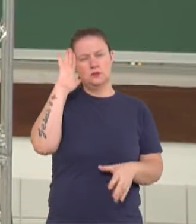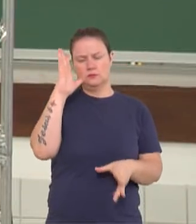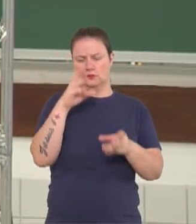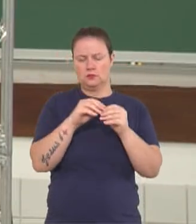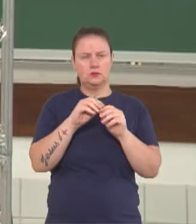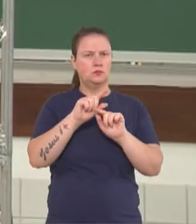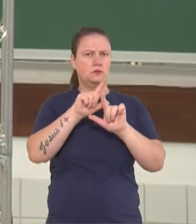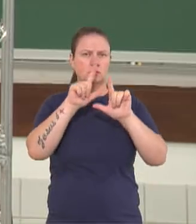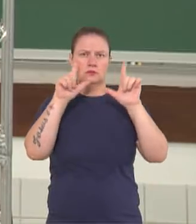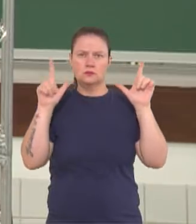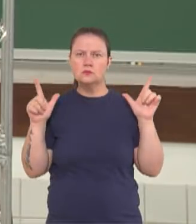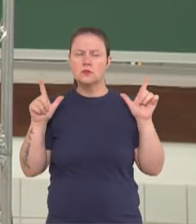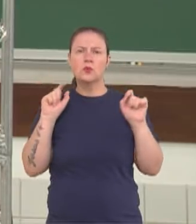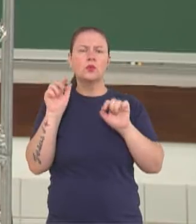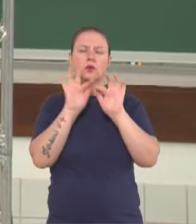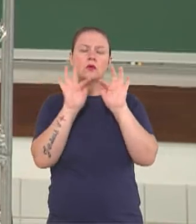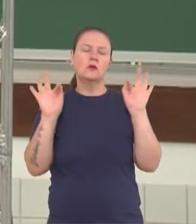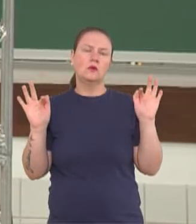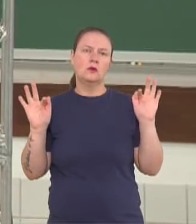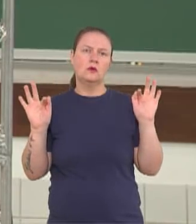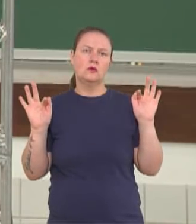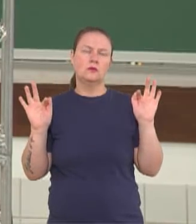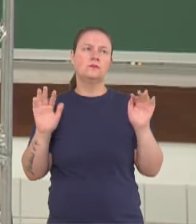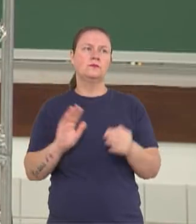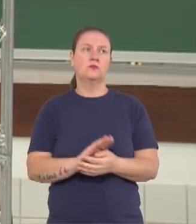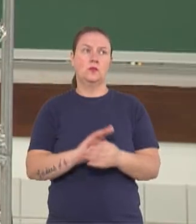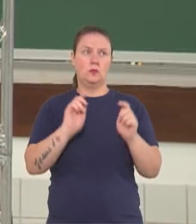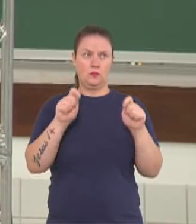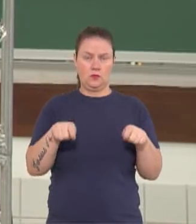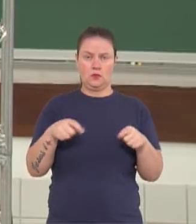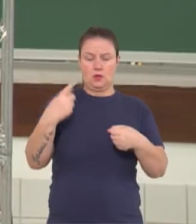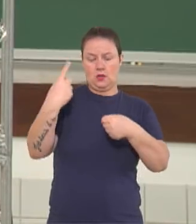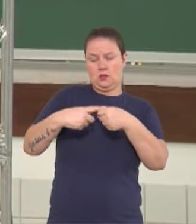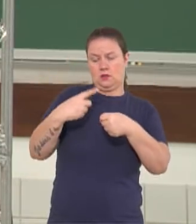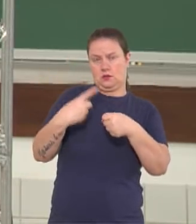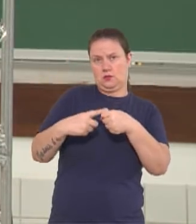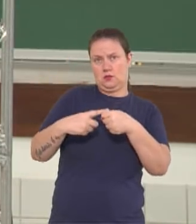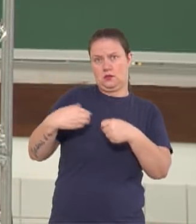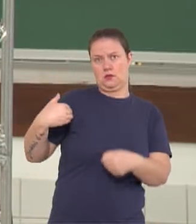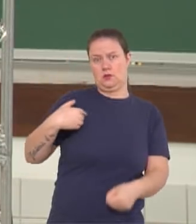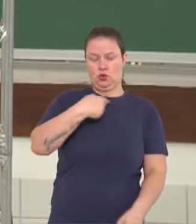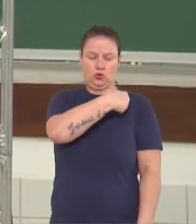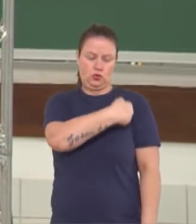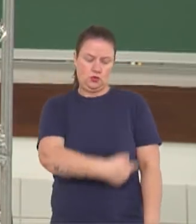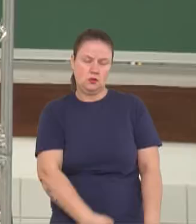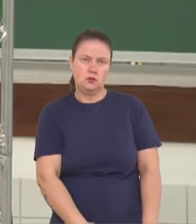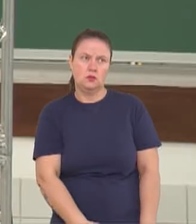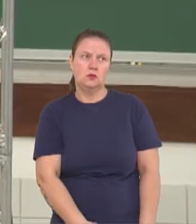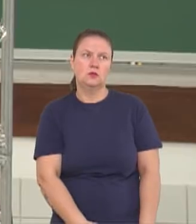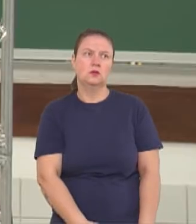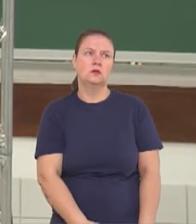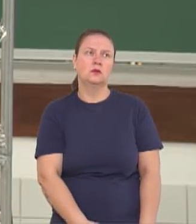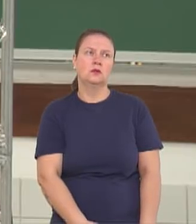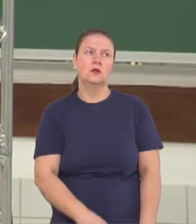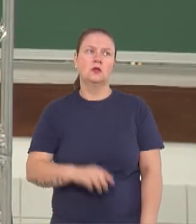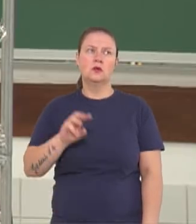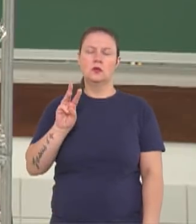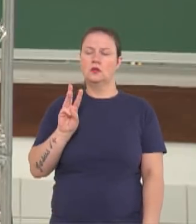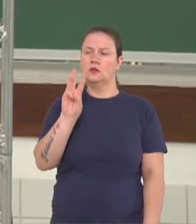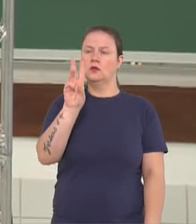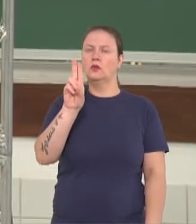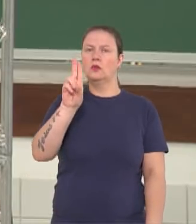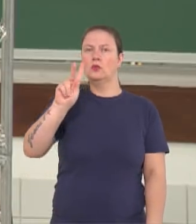frase impessoal. Então, está aqui. A gente também poderia ter a cidade chinesa, Wuhan, foi colocada